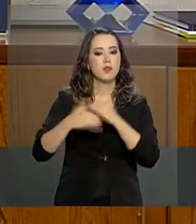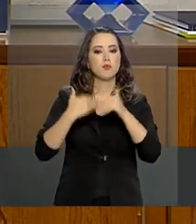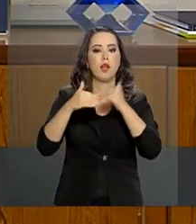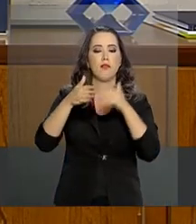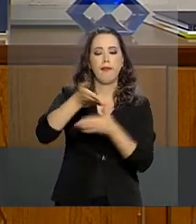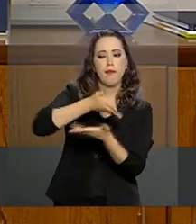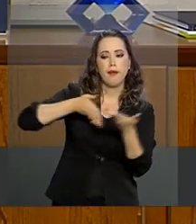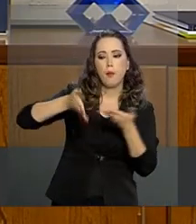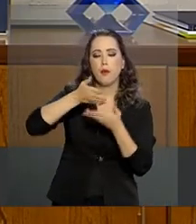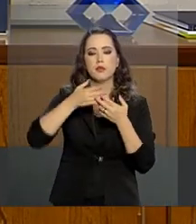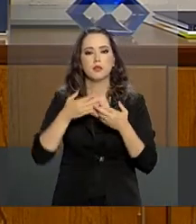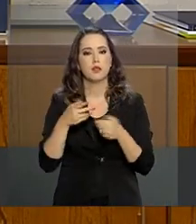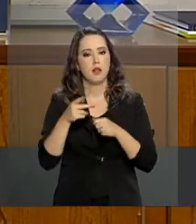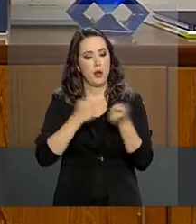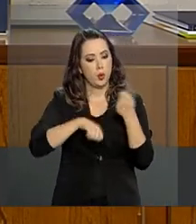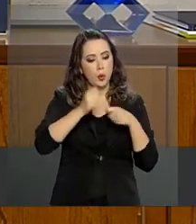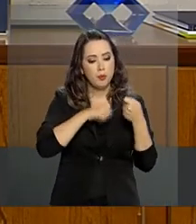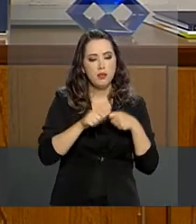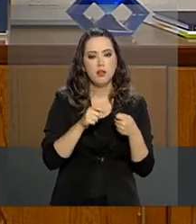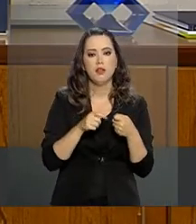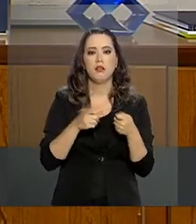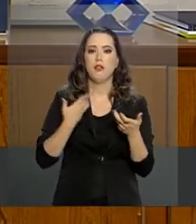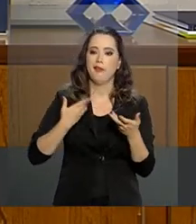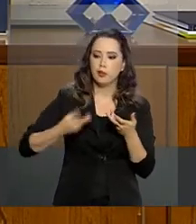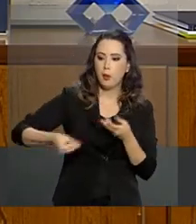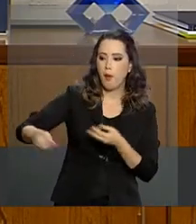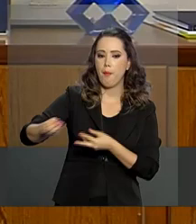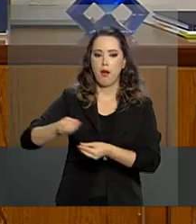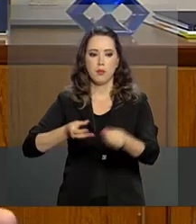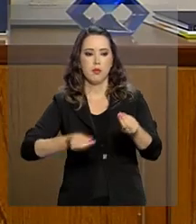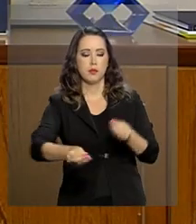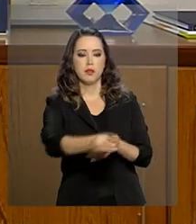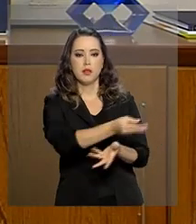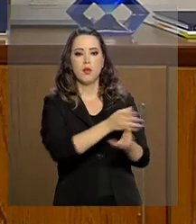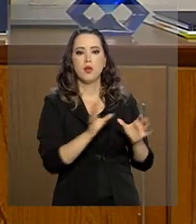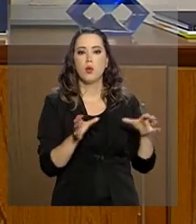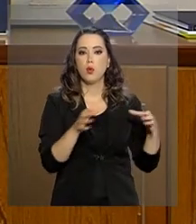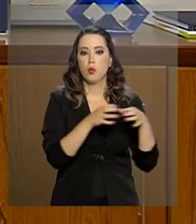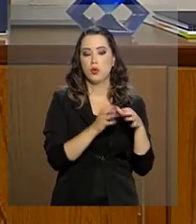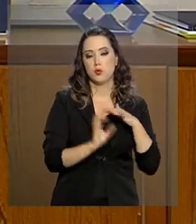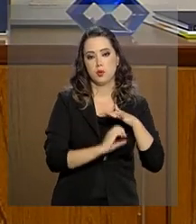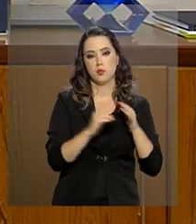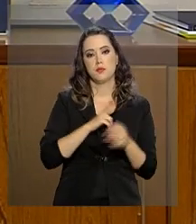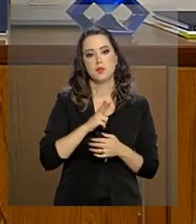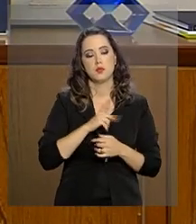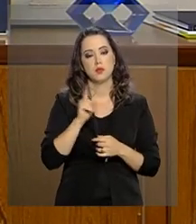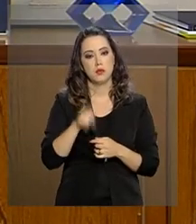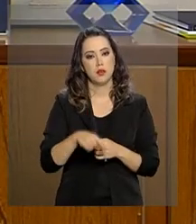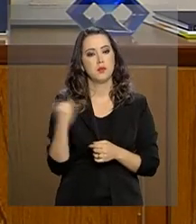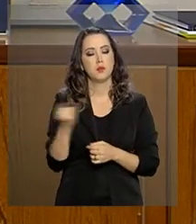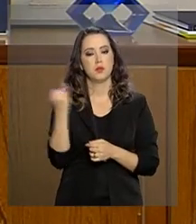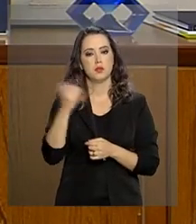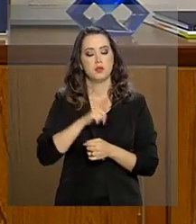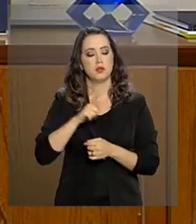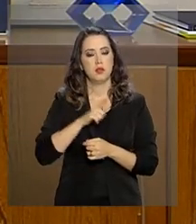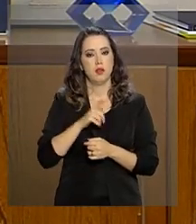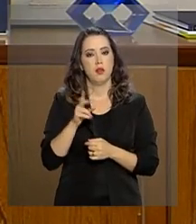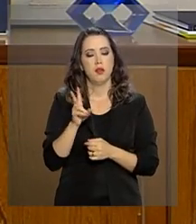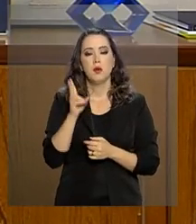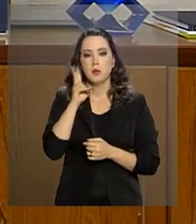faz com que a economia roger justamente o setor privado então é fundamental que nós tenhamos um